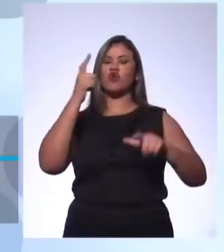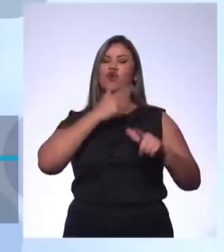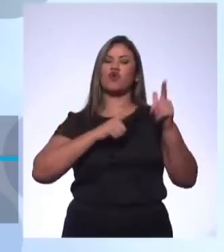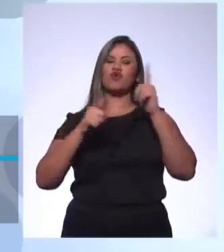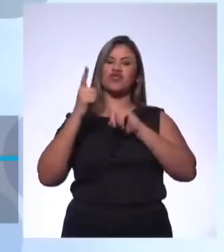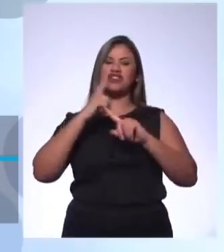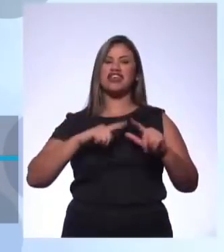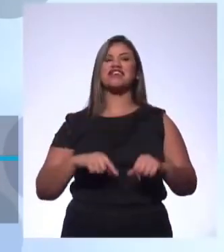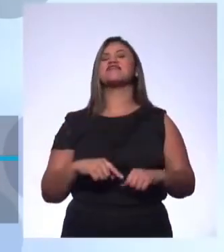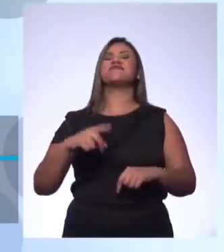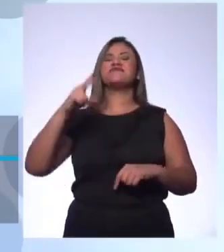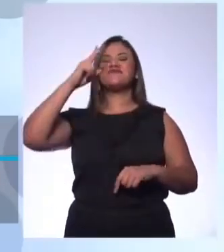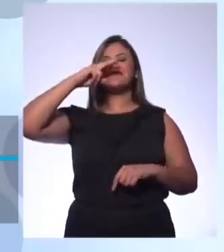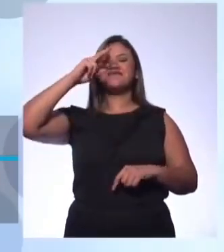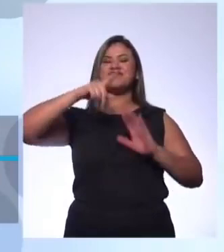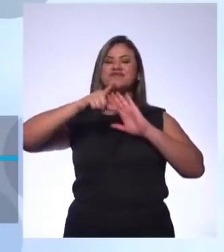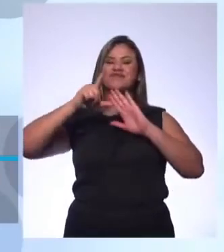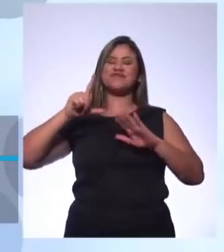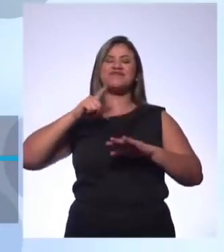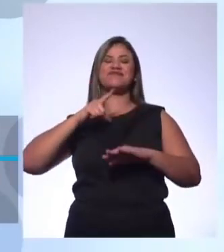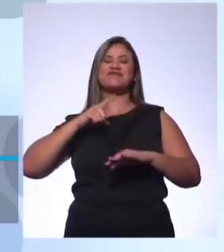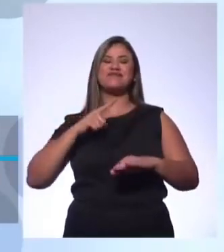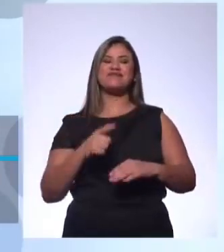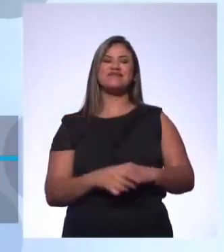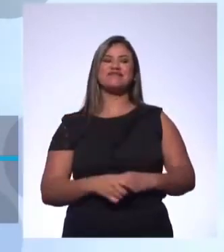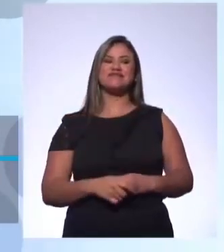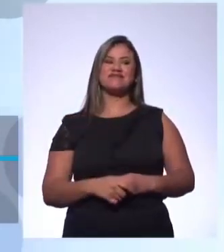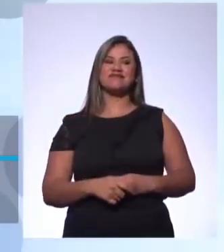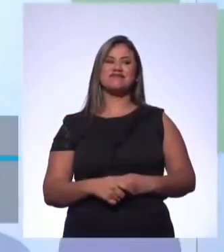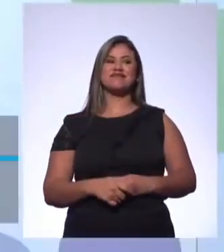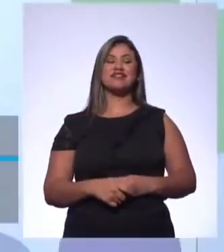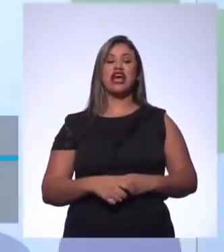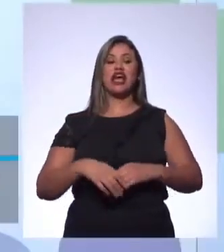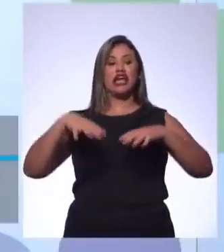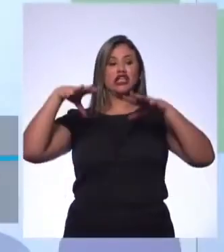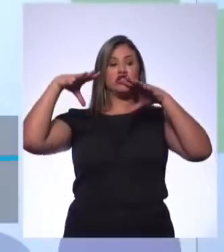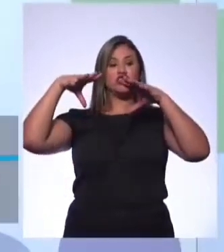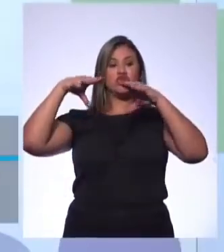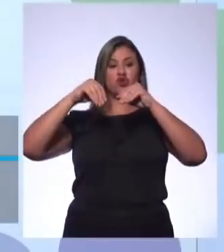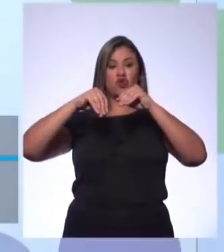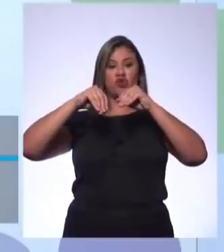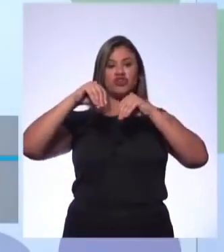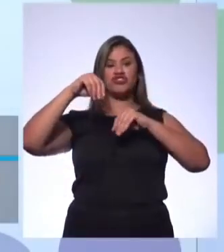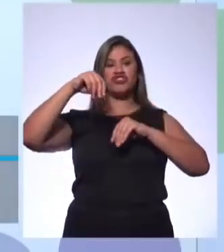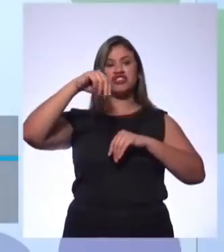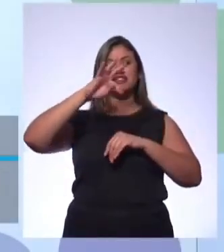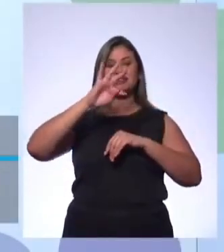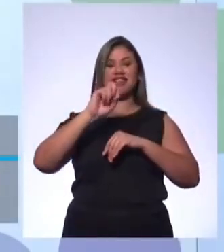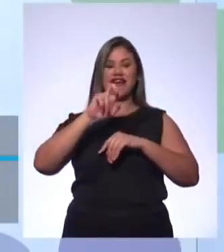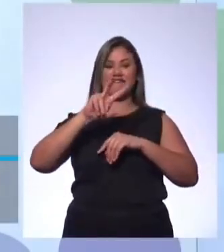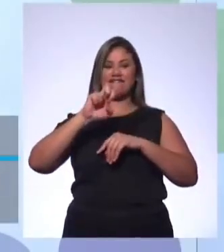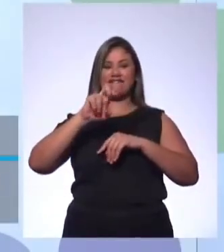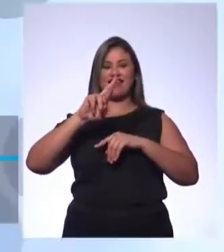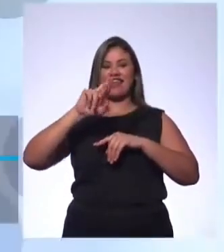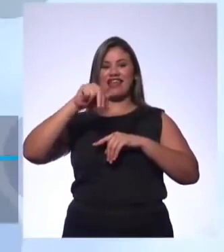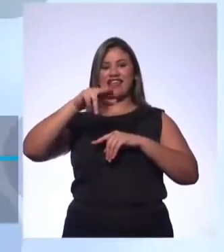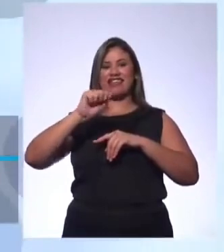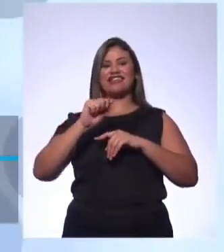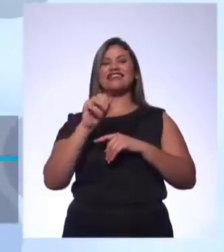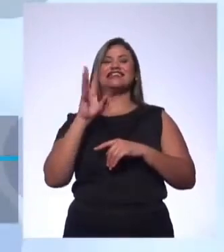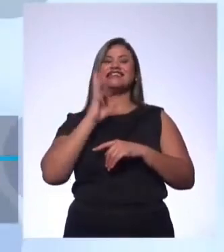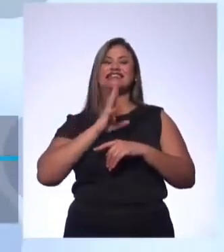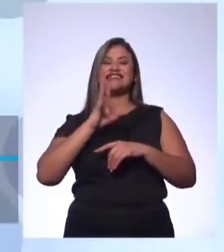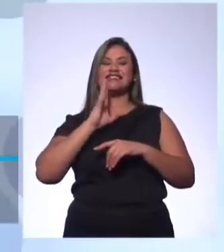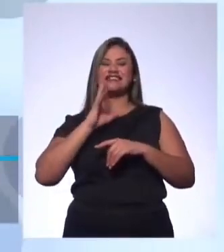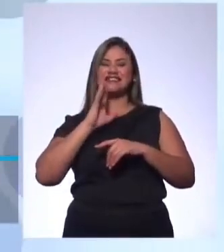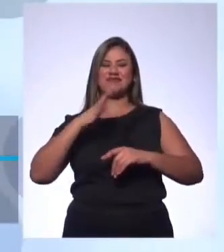né? Outras histórias vieram antes. Então essas histórias da nossa infância... Noite na Taverna, Ler Noite na Taverna, que bacana, viu? Literatura Luiz